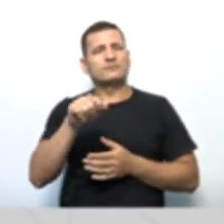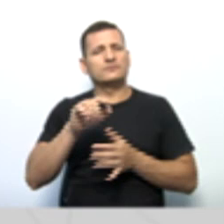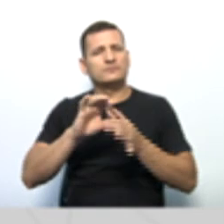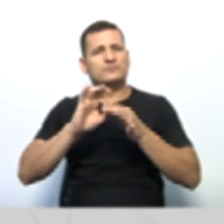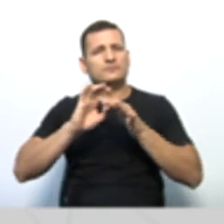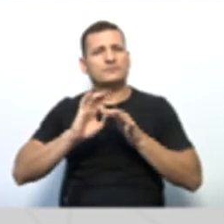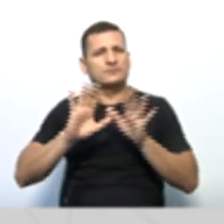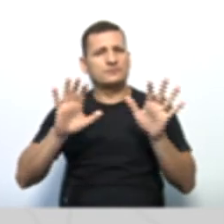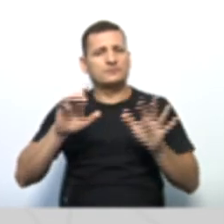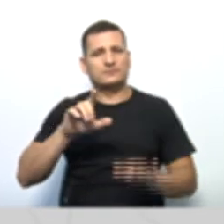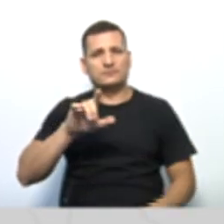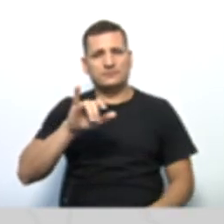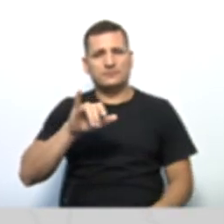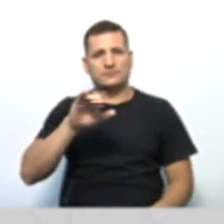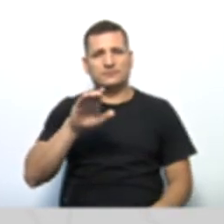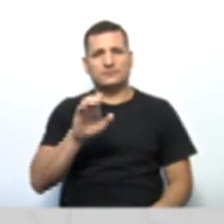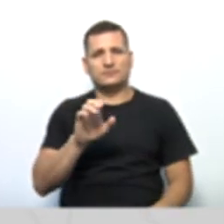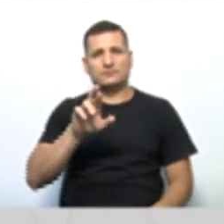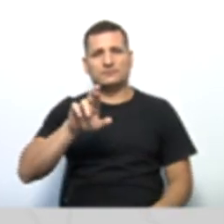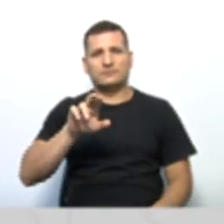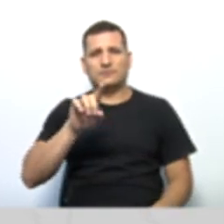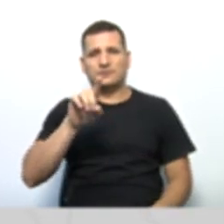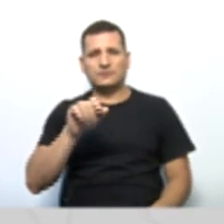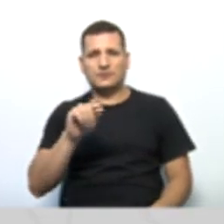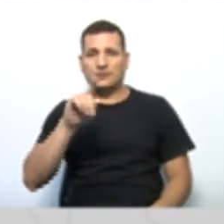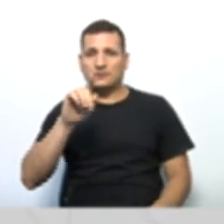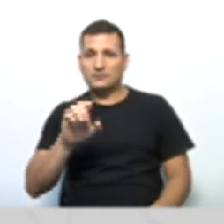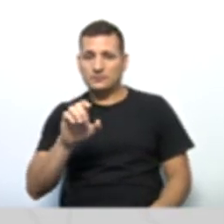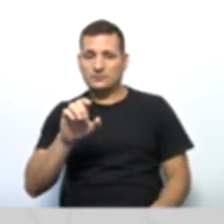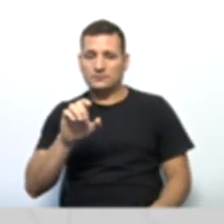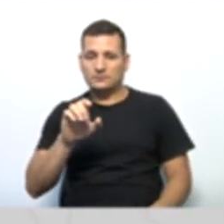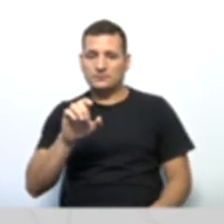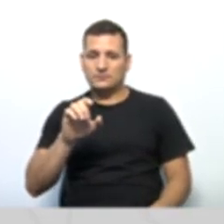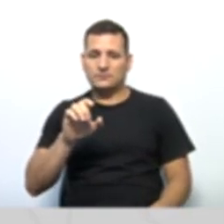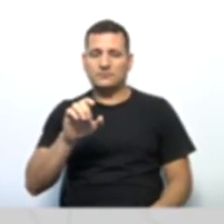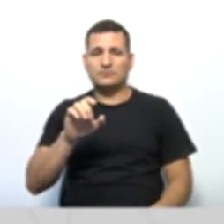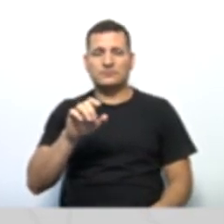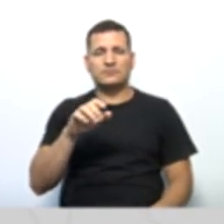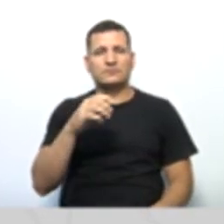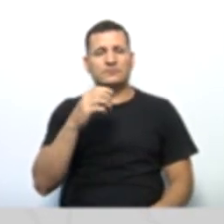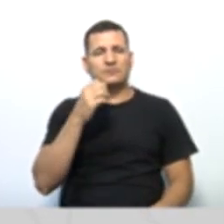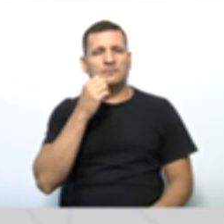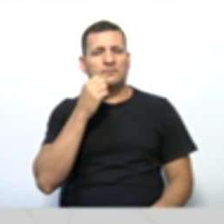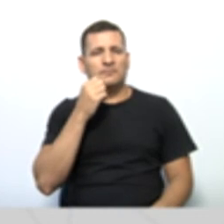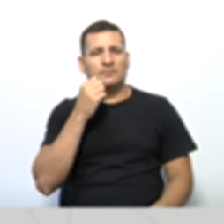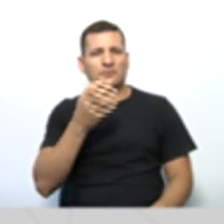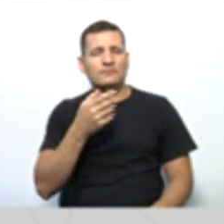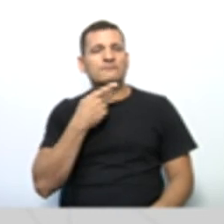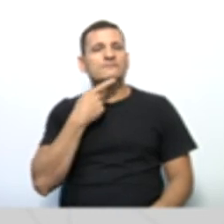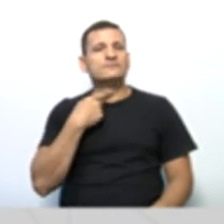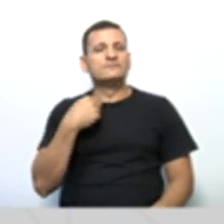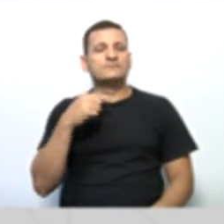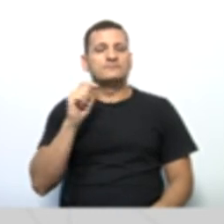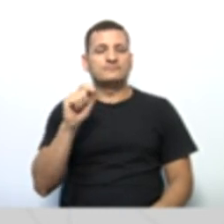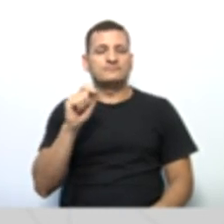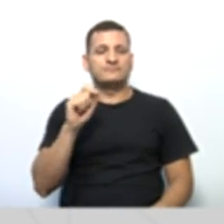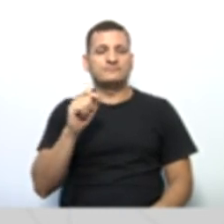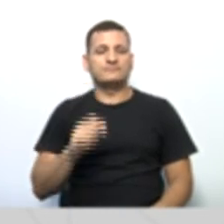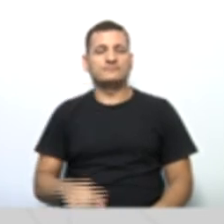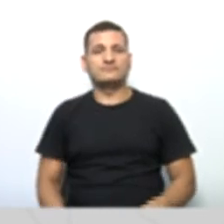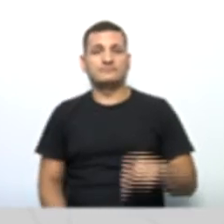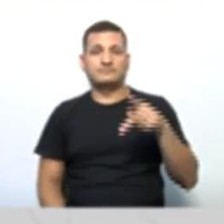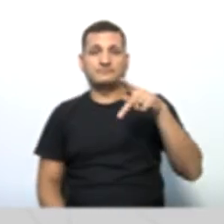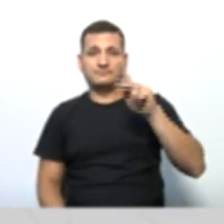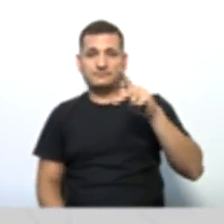da vontade, a gente vai cair na ideia da boa vontade, que vai trazer isso daqui para a letra